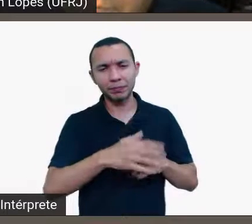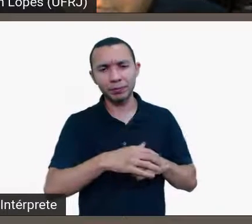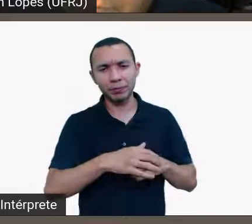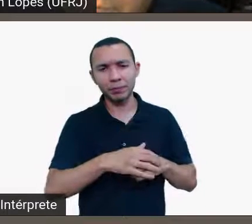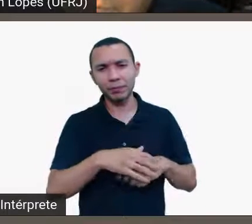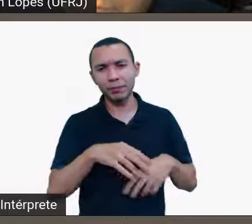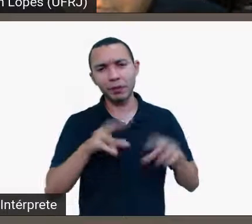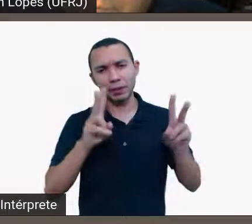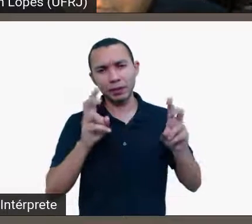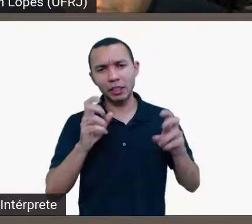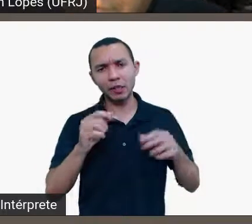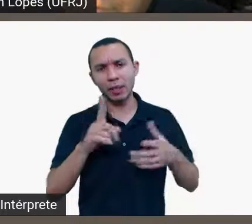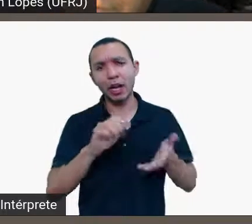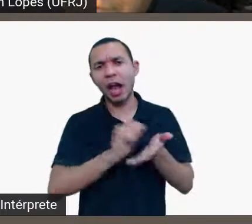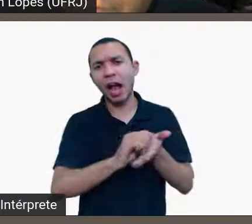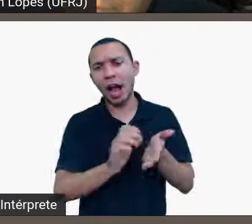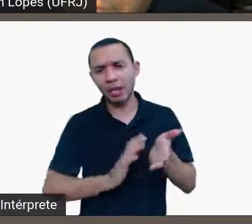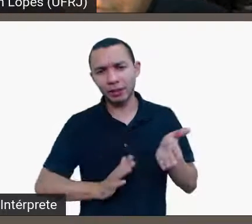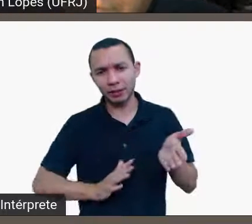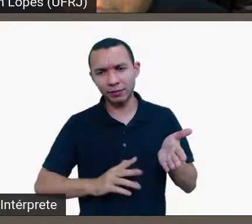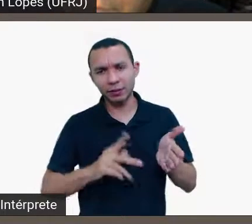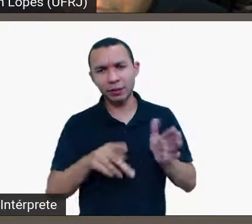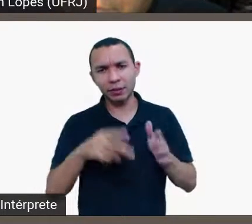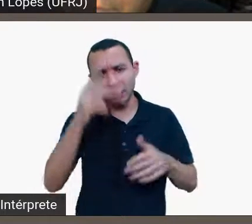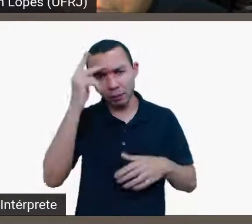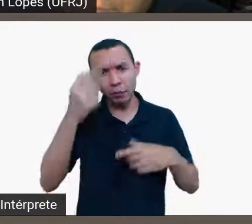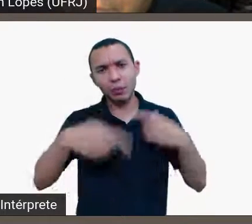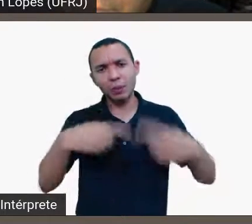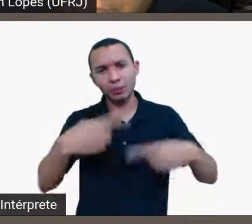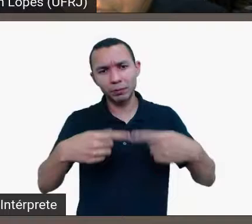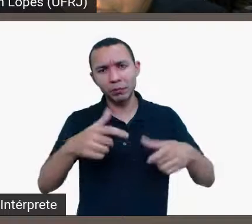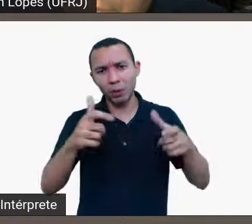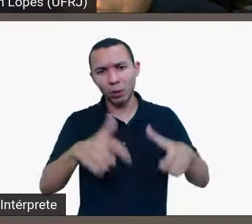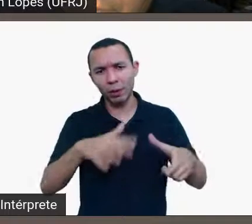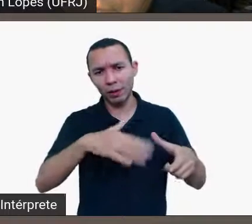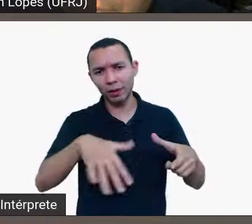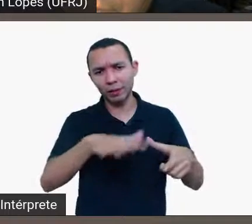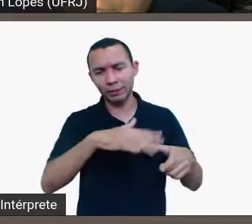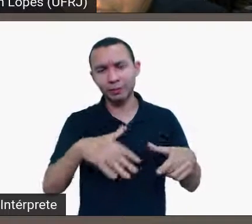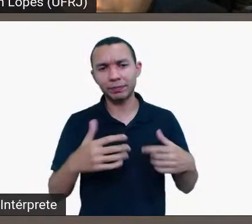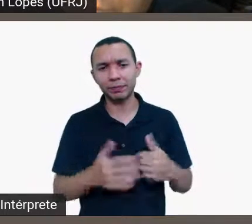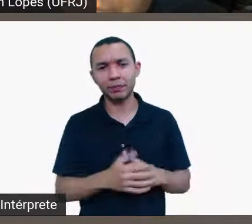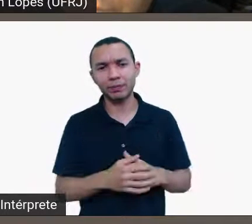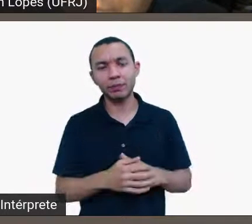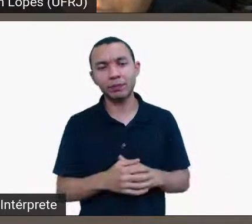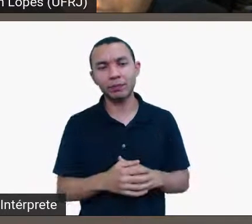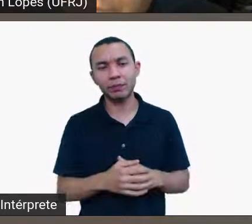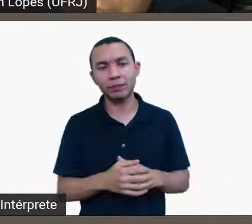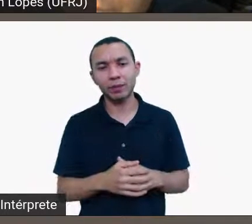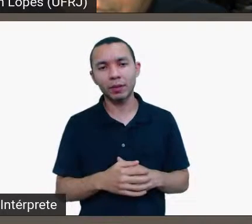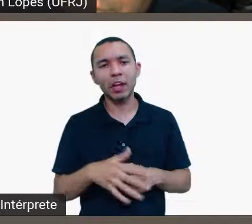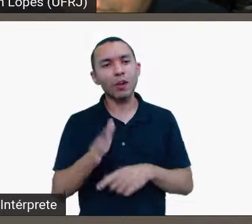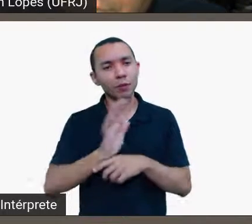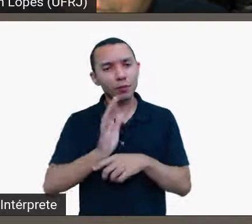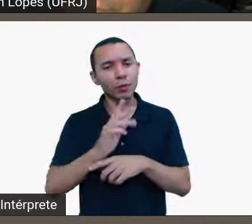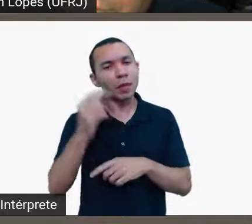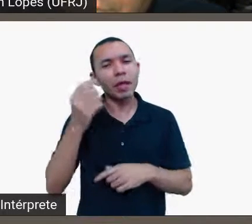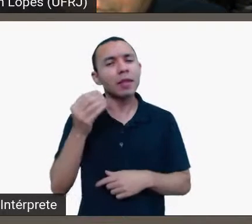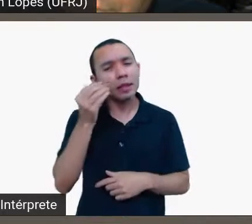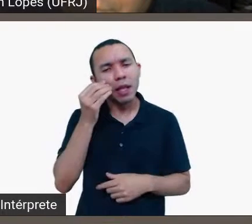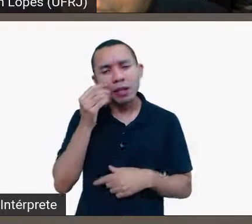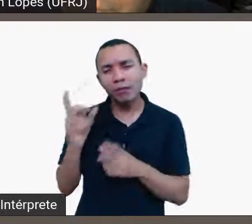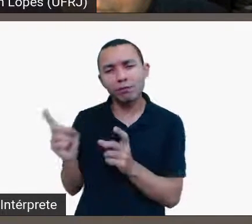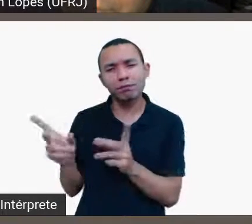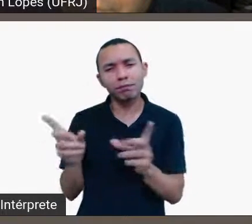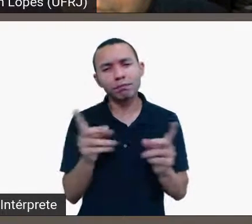às atividades dos políticos locais, enfim. E esse filme ele tenta comercializar e